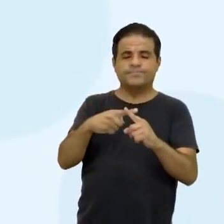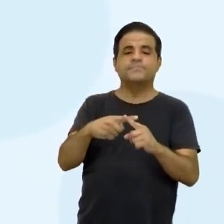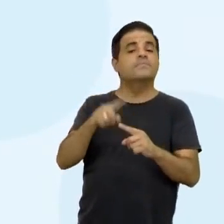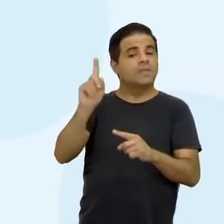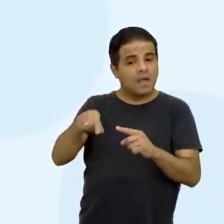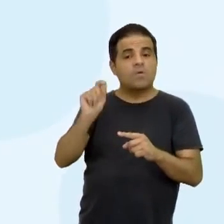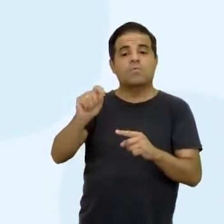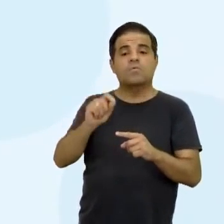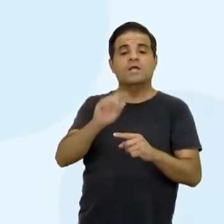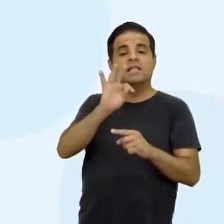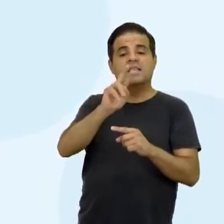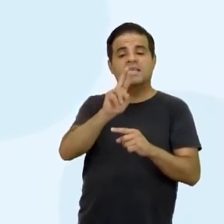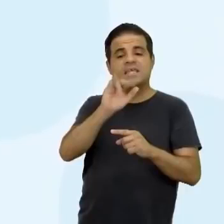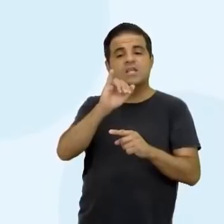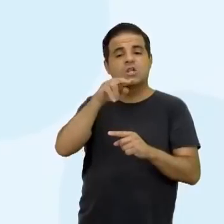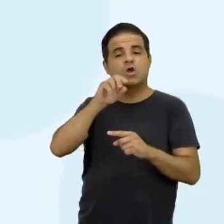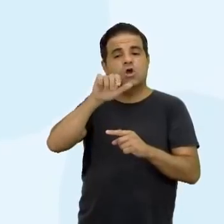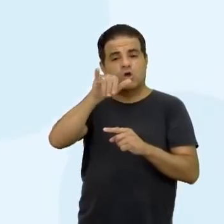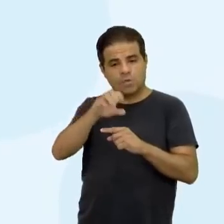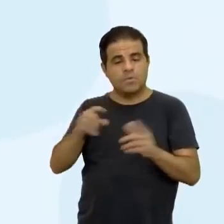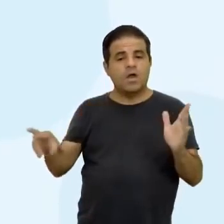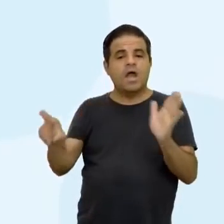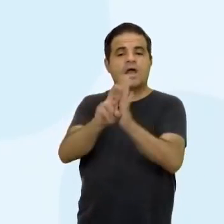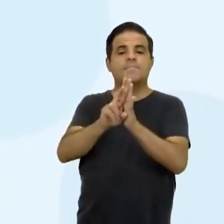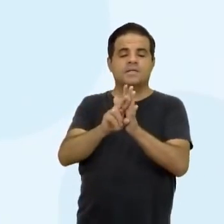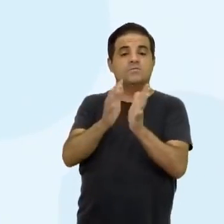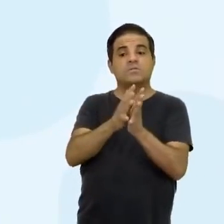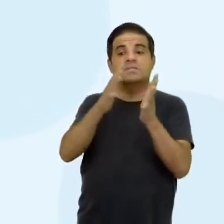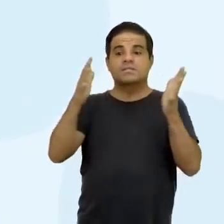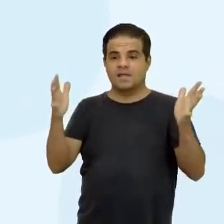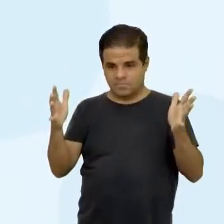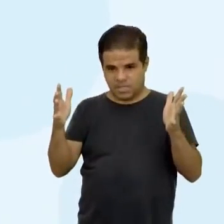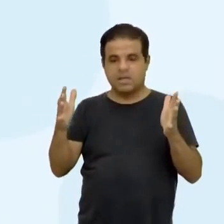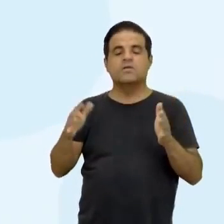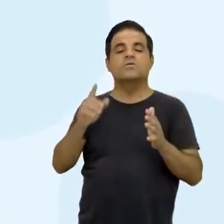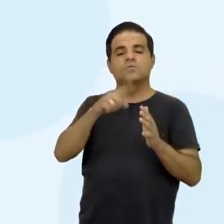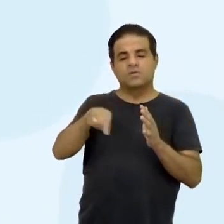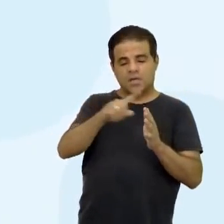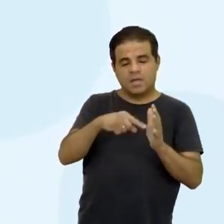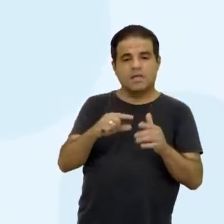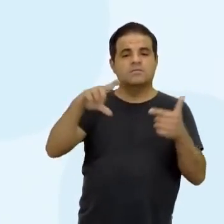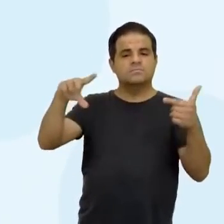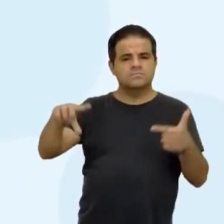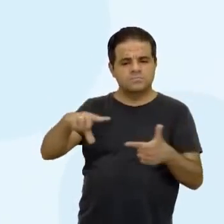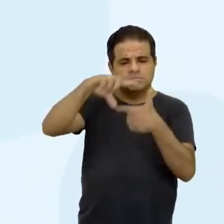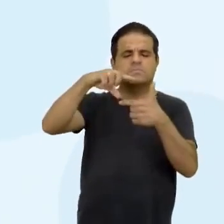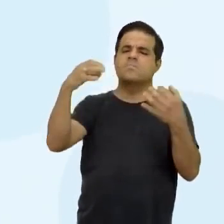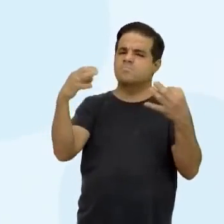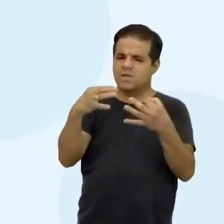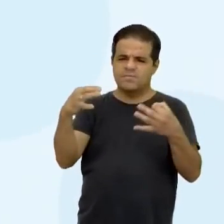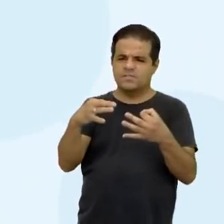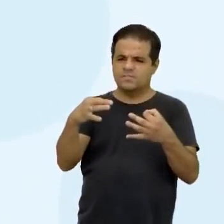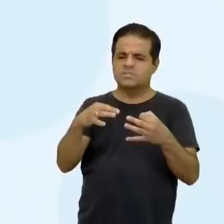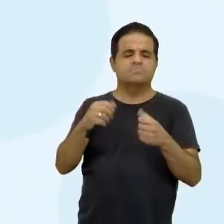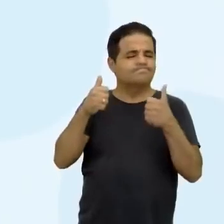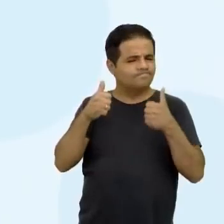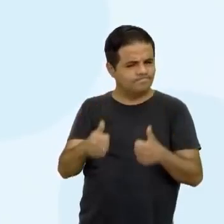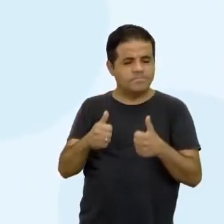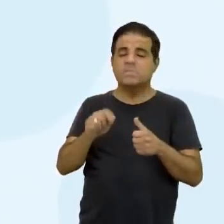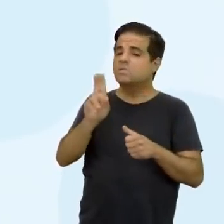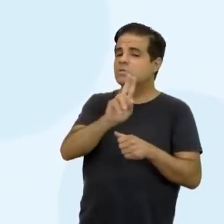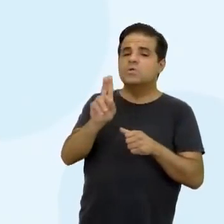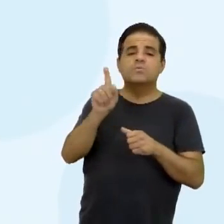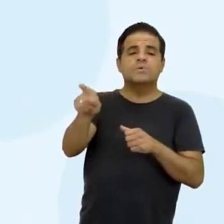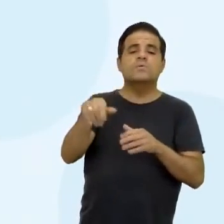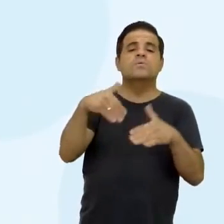porque ele é um trinômio que representa o tamanho de um quadrado perfeitinho e